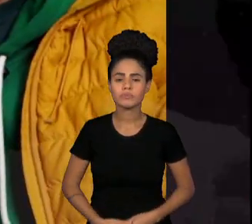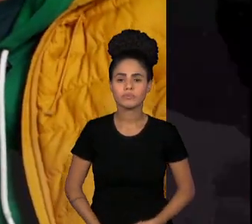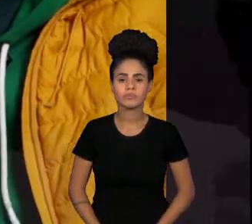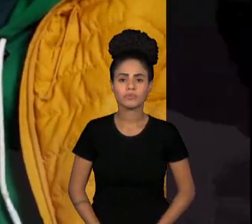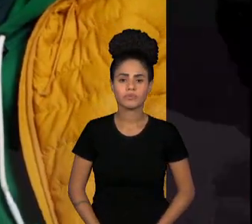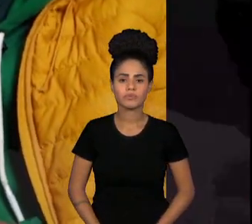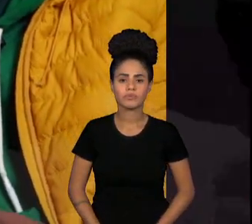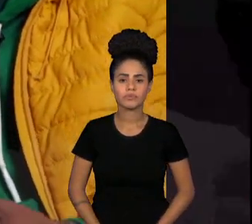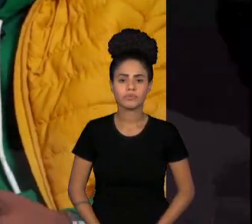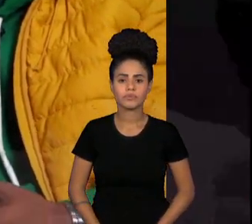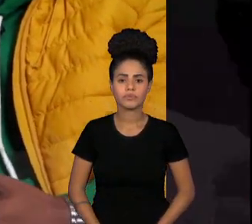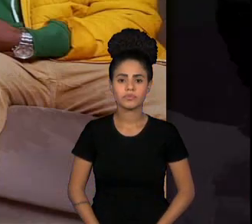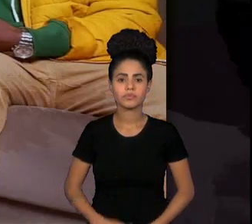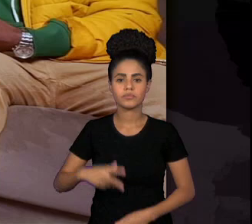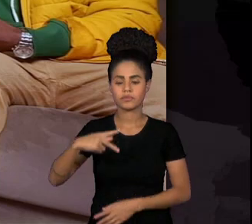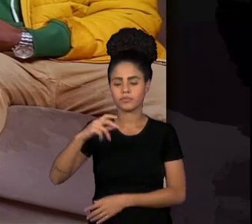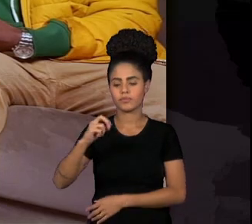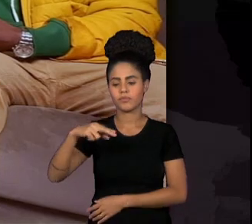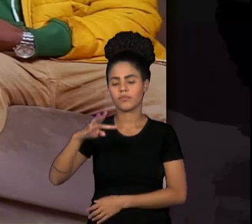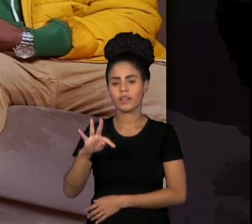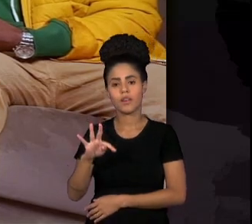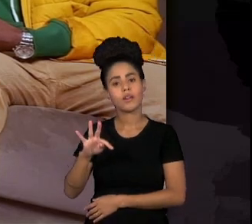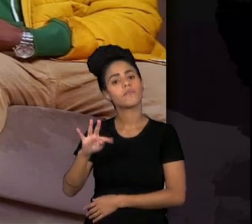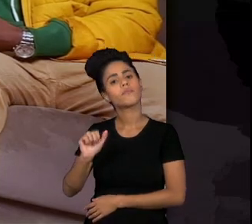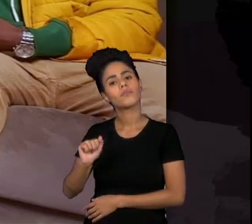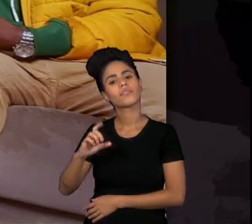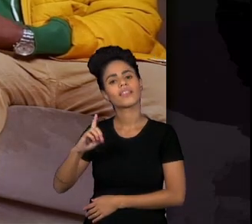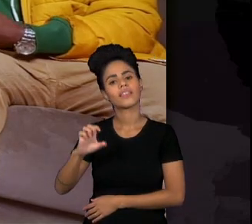No ponta de lança, o início que tem tá.